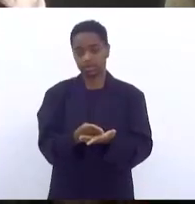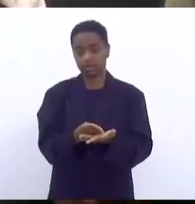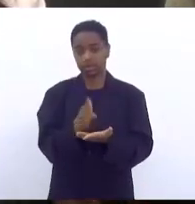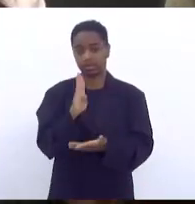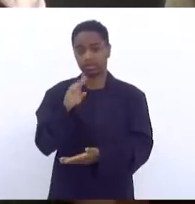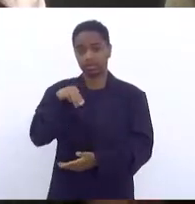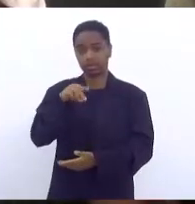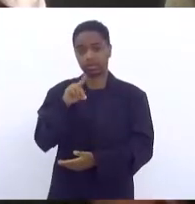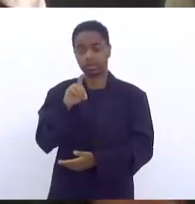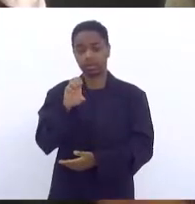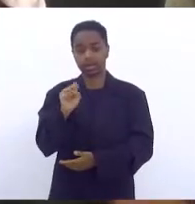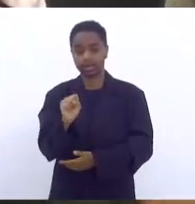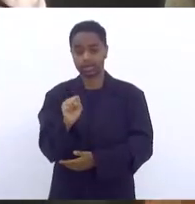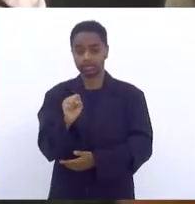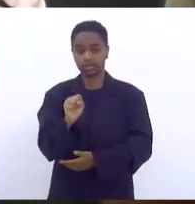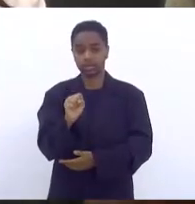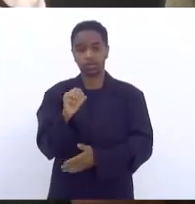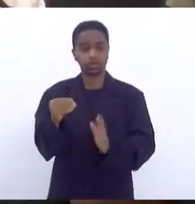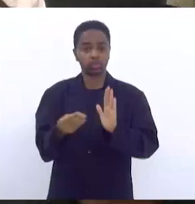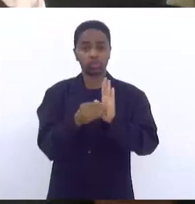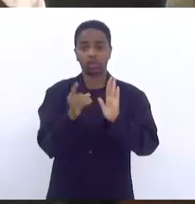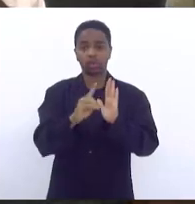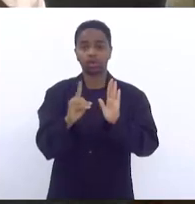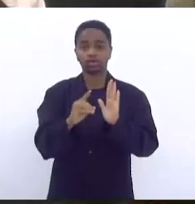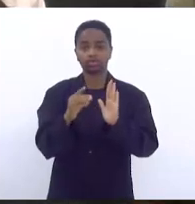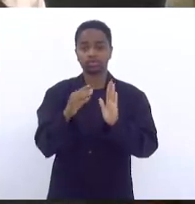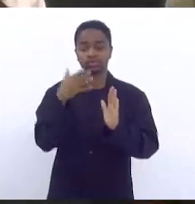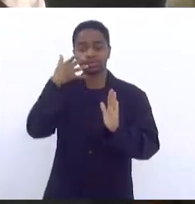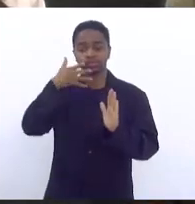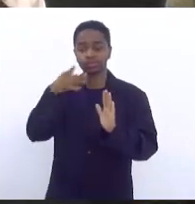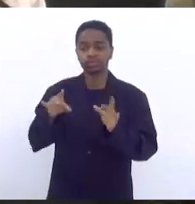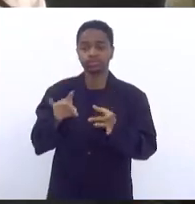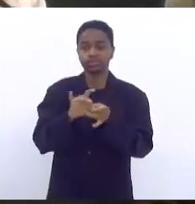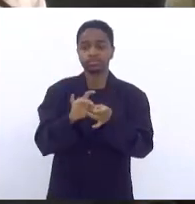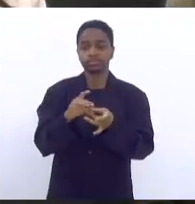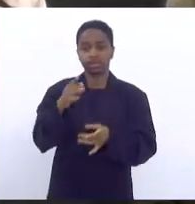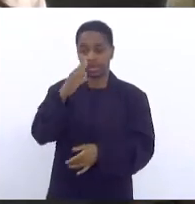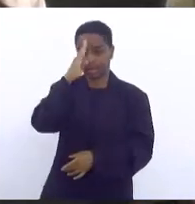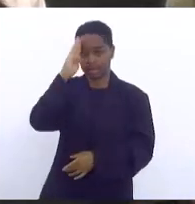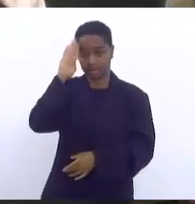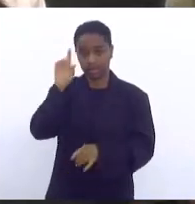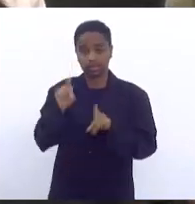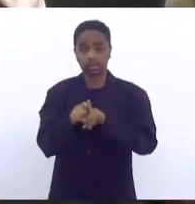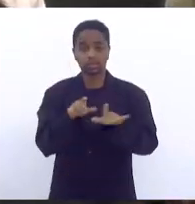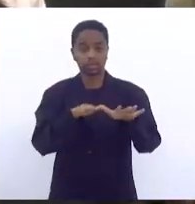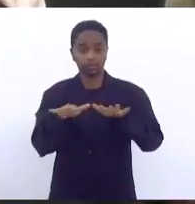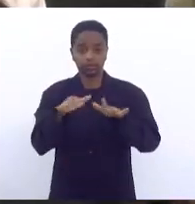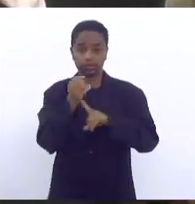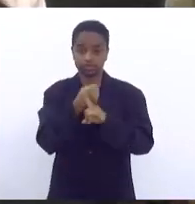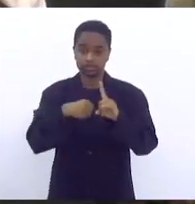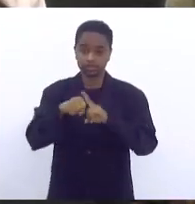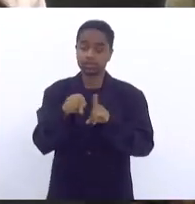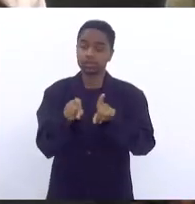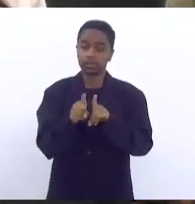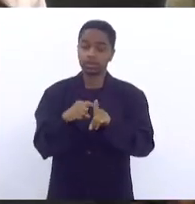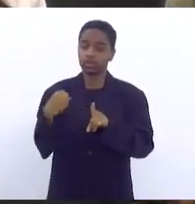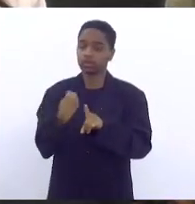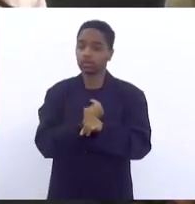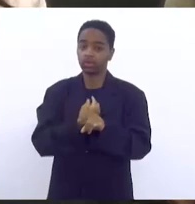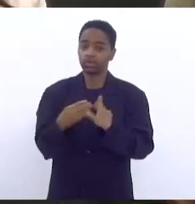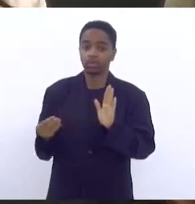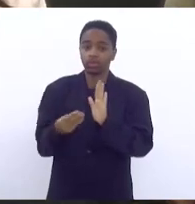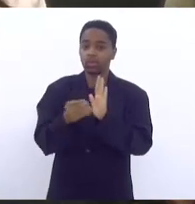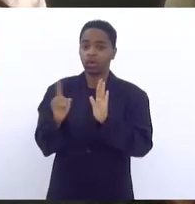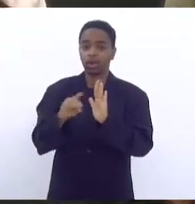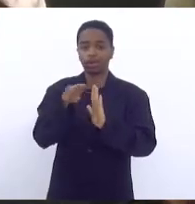BNDS ele não pauto discurso da academia como também Luciana e nem dos movimentos sociais como a gente também num pauto seu